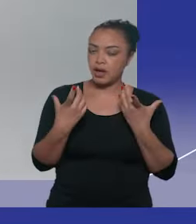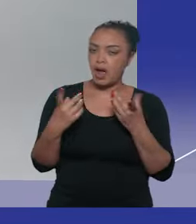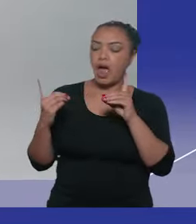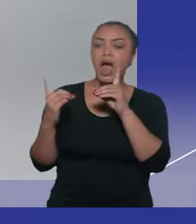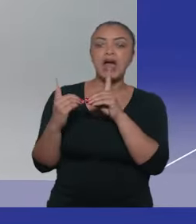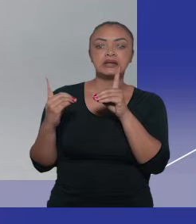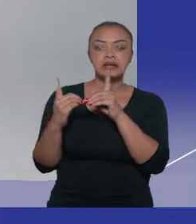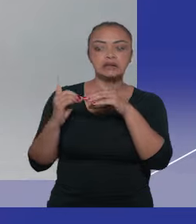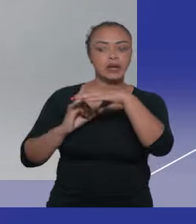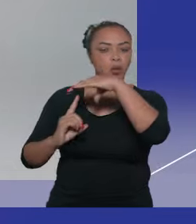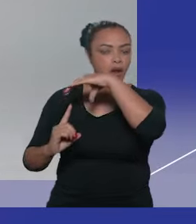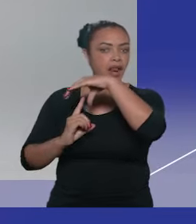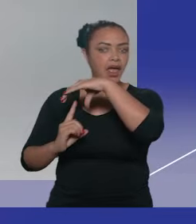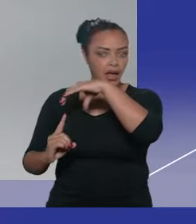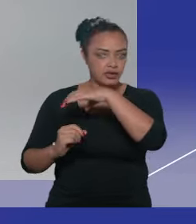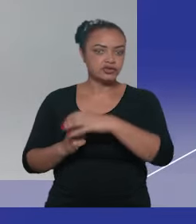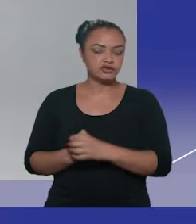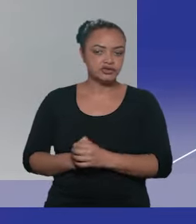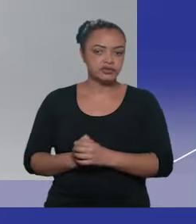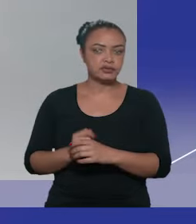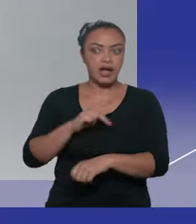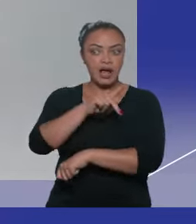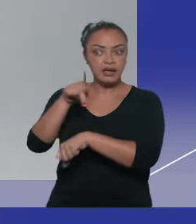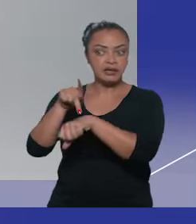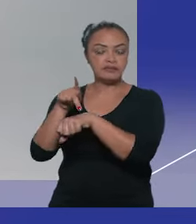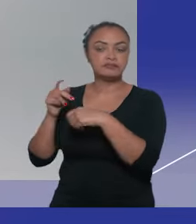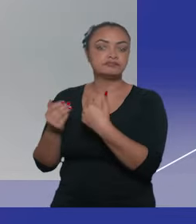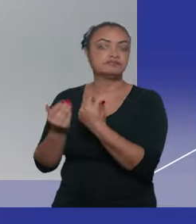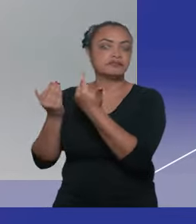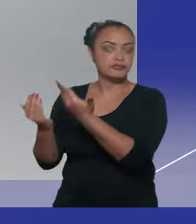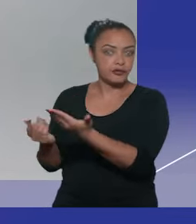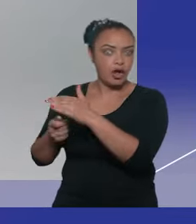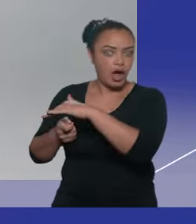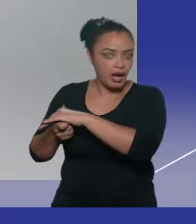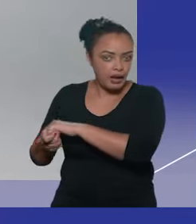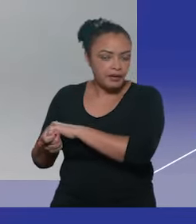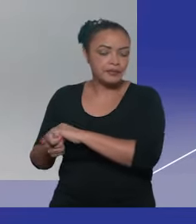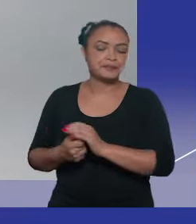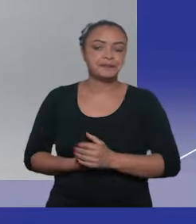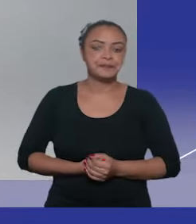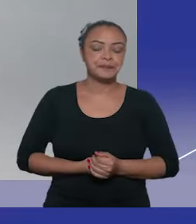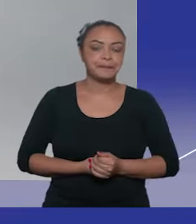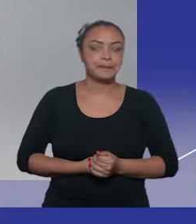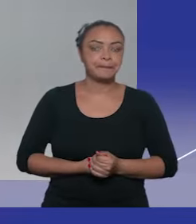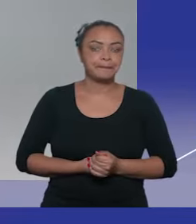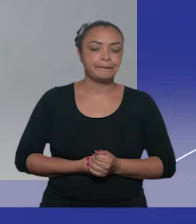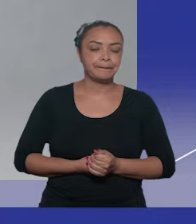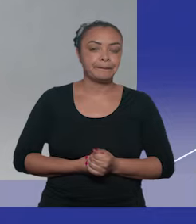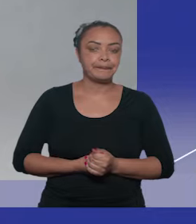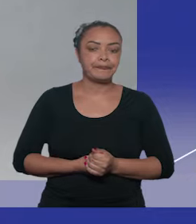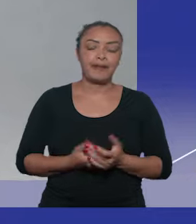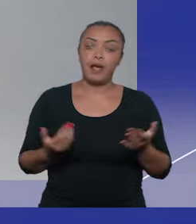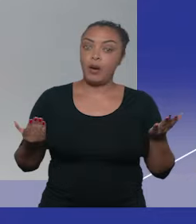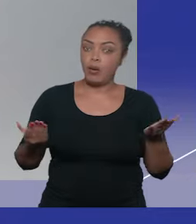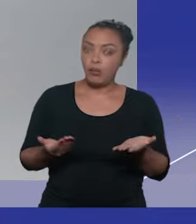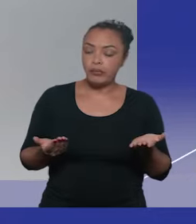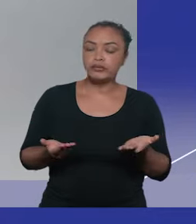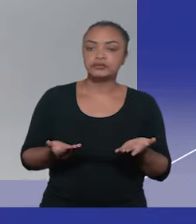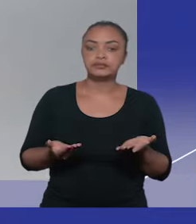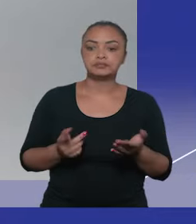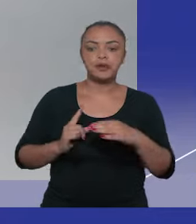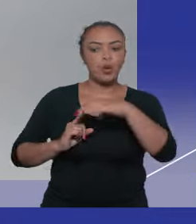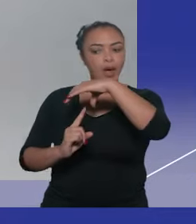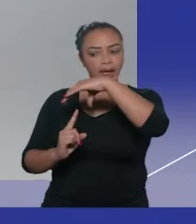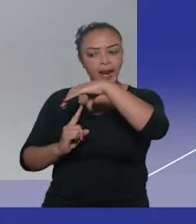você comentou, o Bradesco quer atender, né, o cliente nessa jornada de investimento internacional.